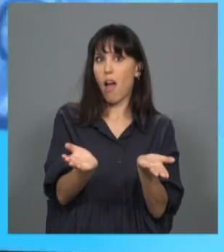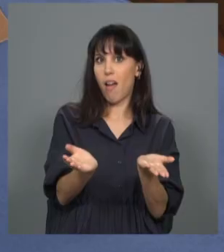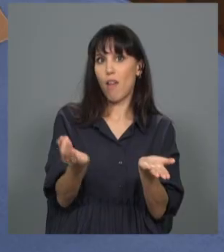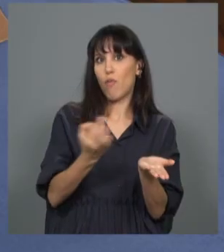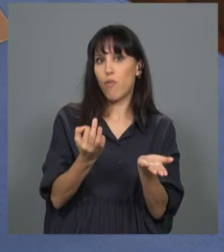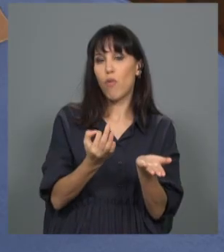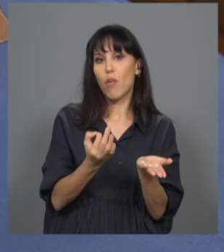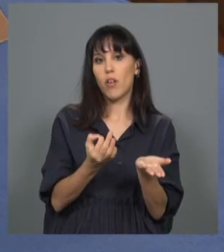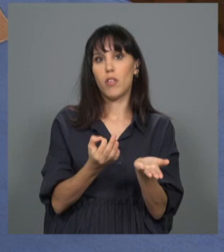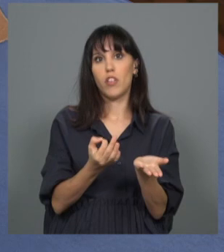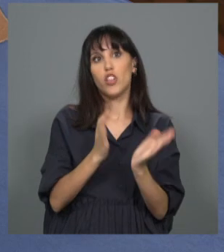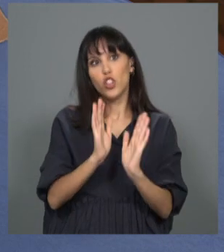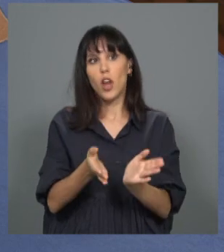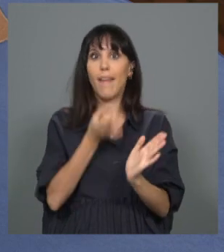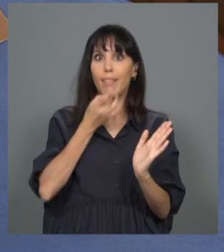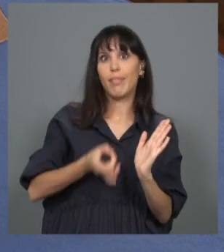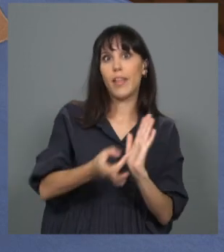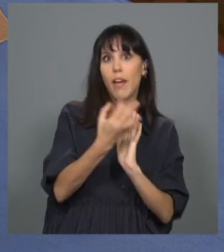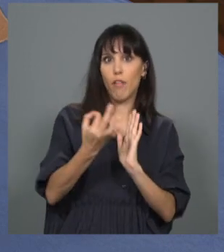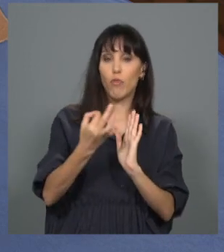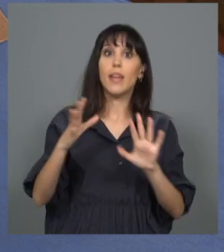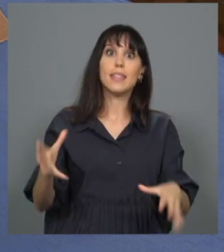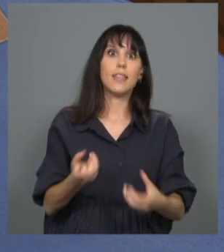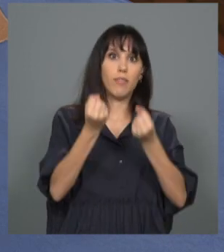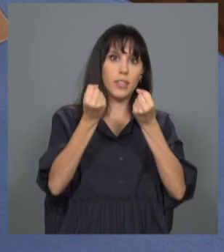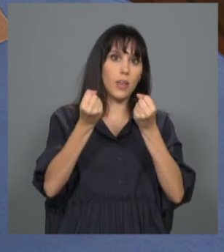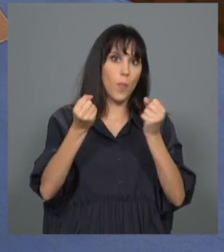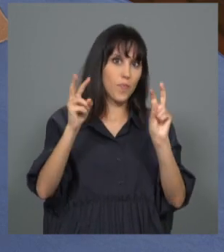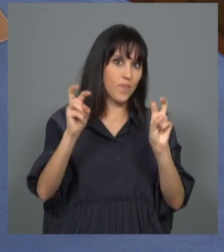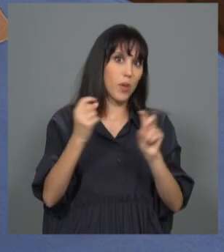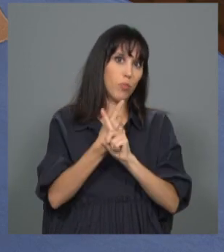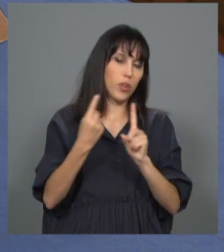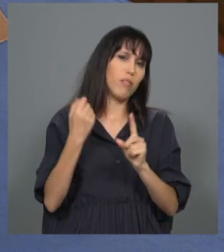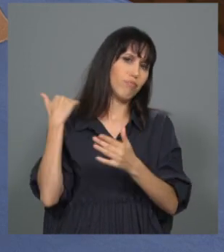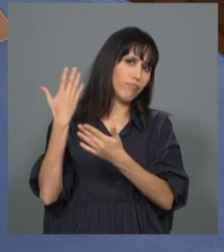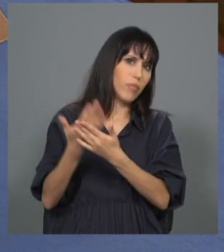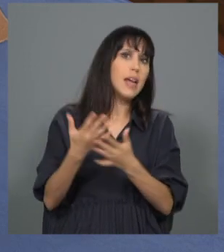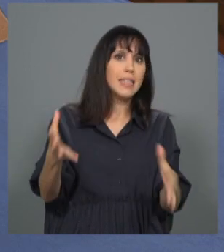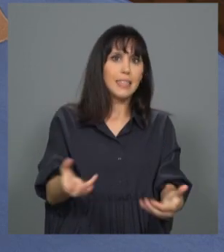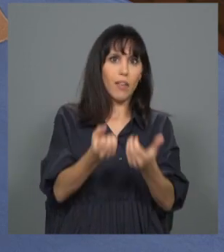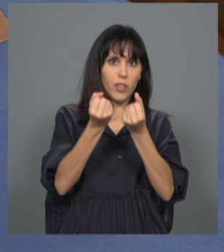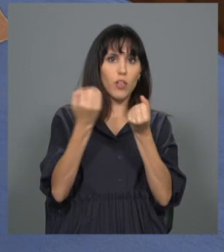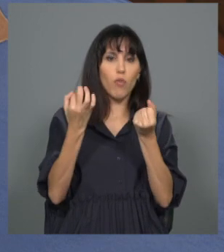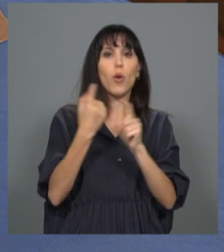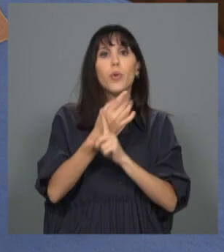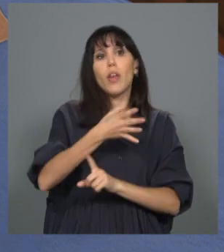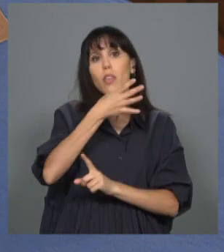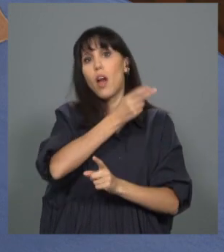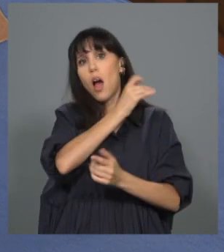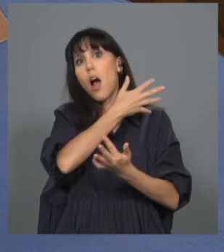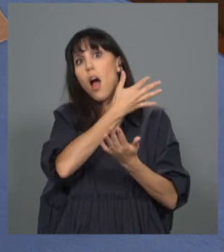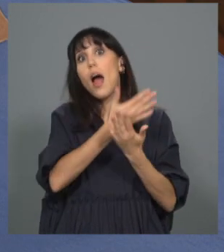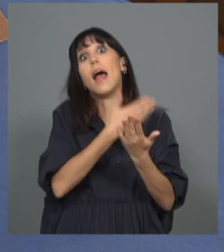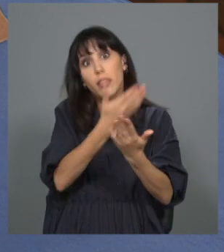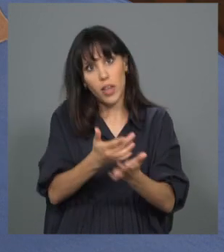das benesses da salvação, da história da salvação revelada ao longo dos séculos até